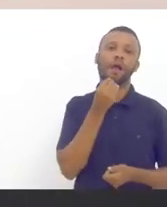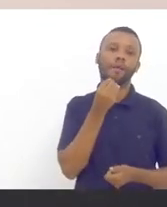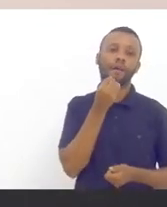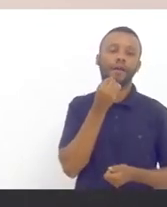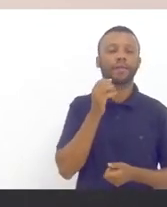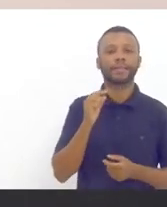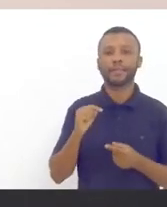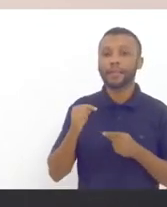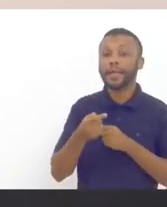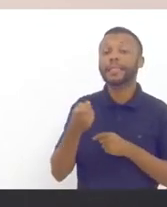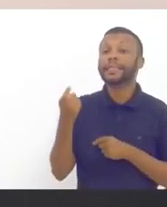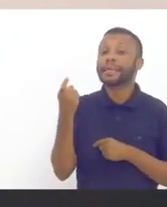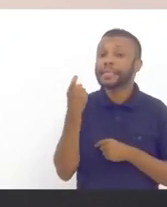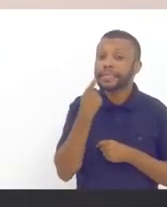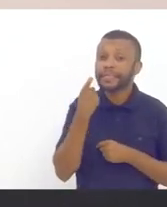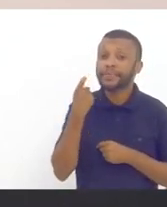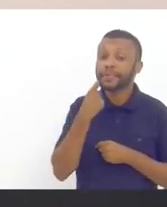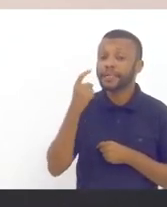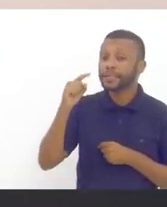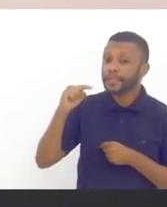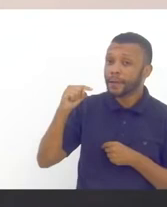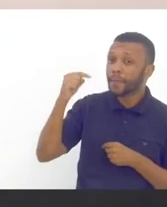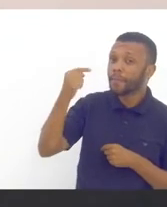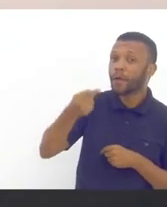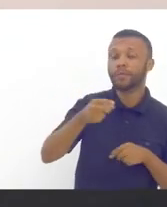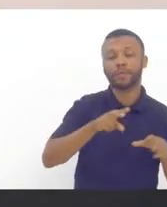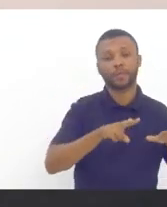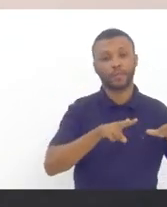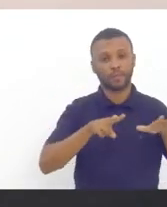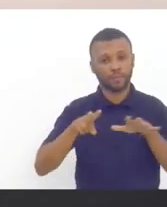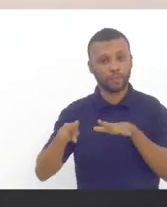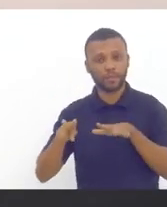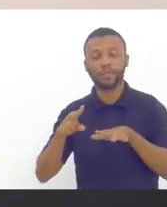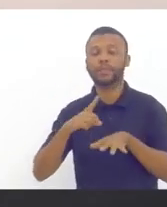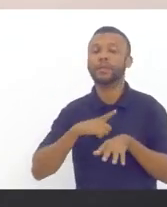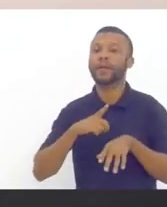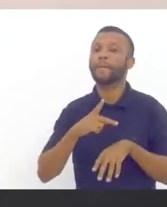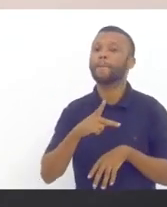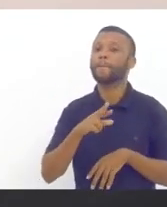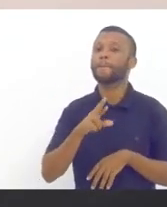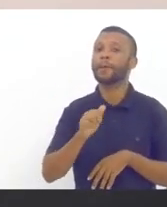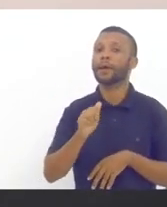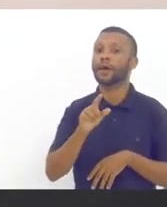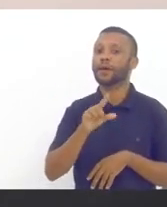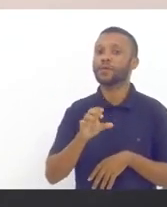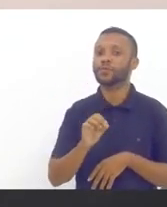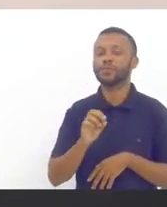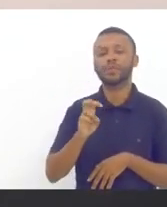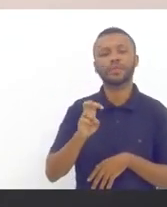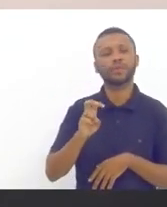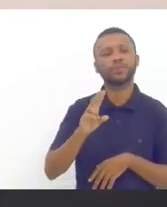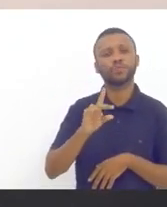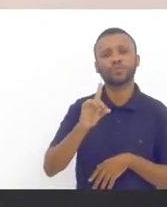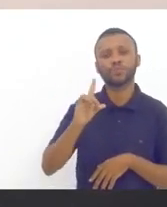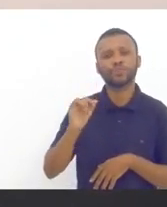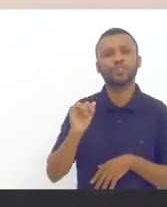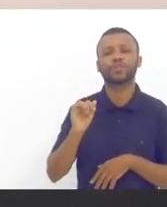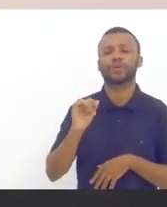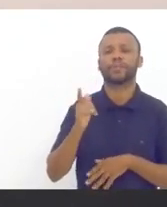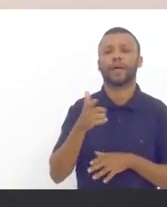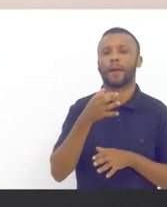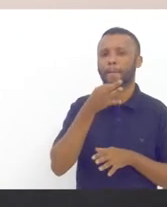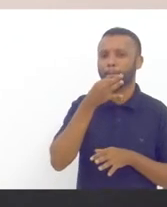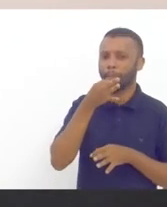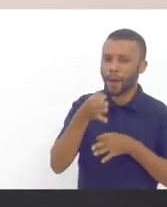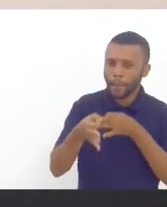na sexta-feira da semana que vem, abre o prazo de 5 dias para a emenda. Sem estar